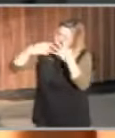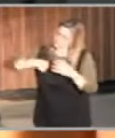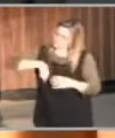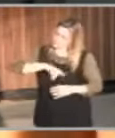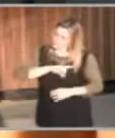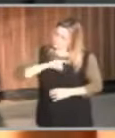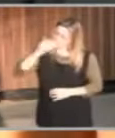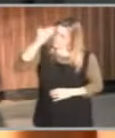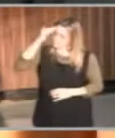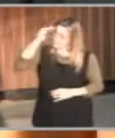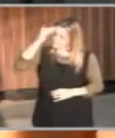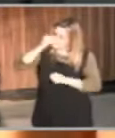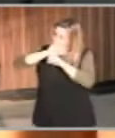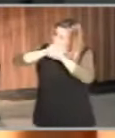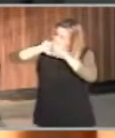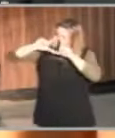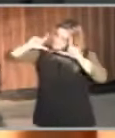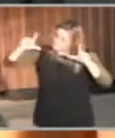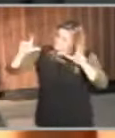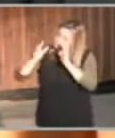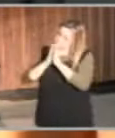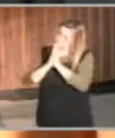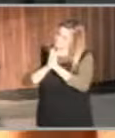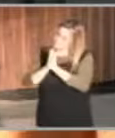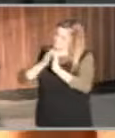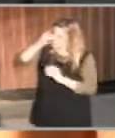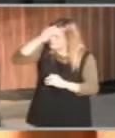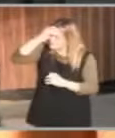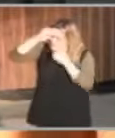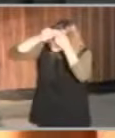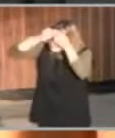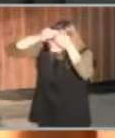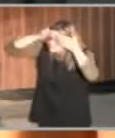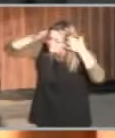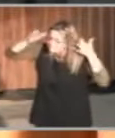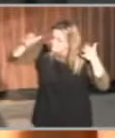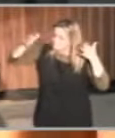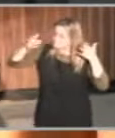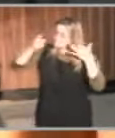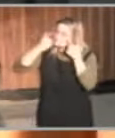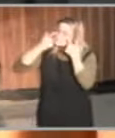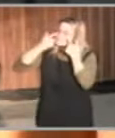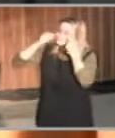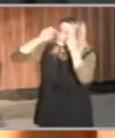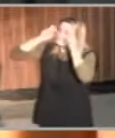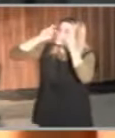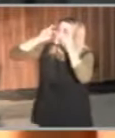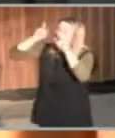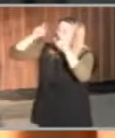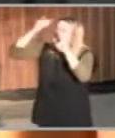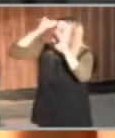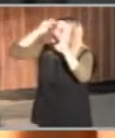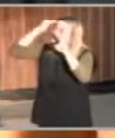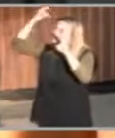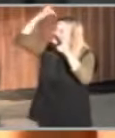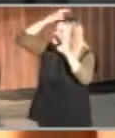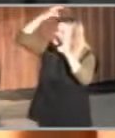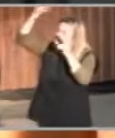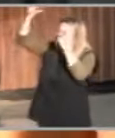nos nossos corações. Abre a nossa mente, abre a nossa visão, abre o nosso coração.